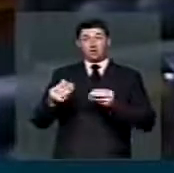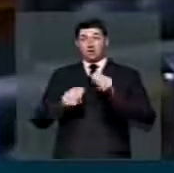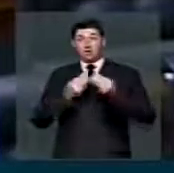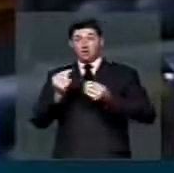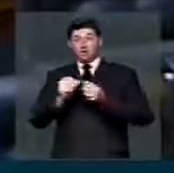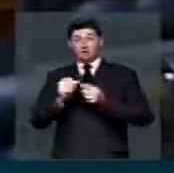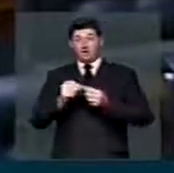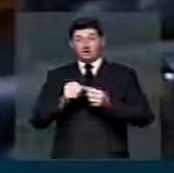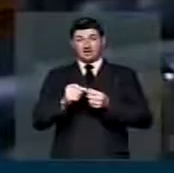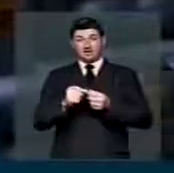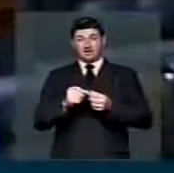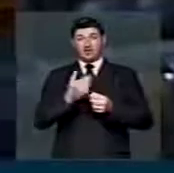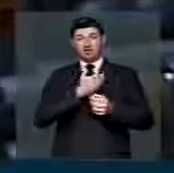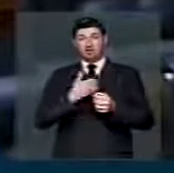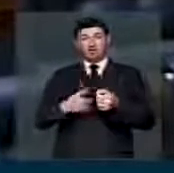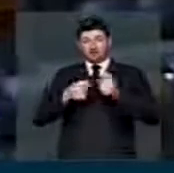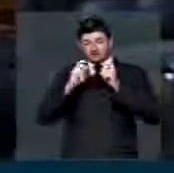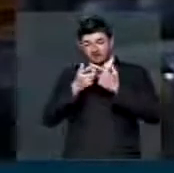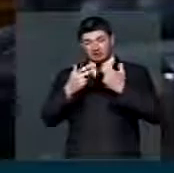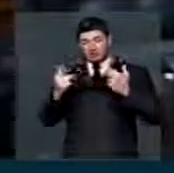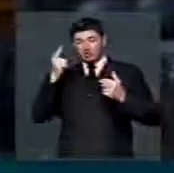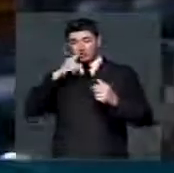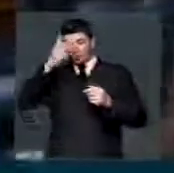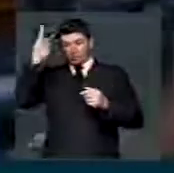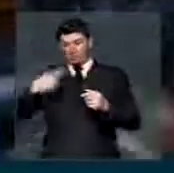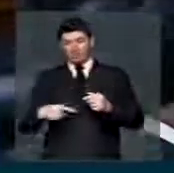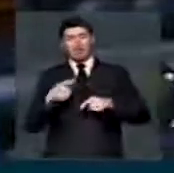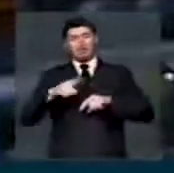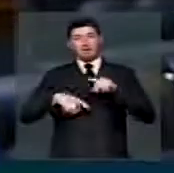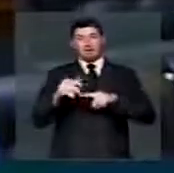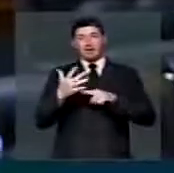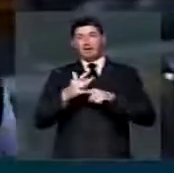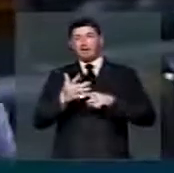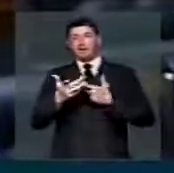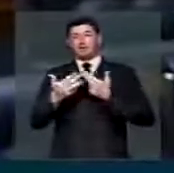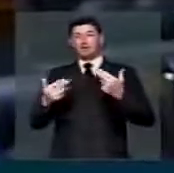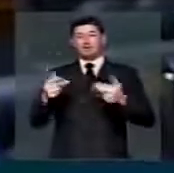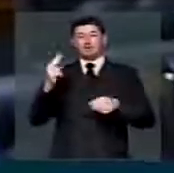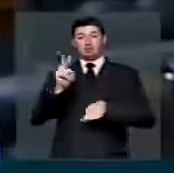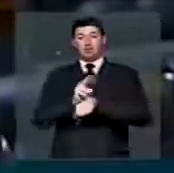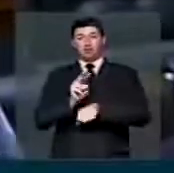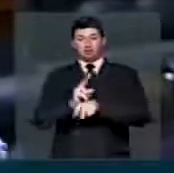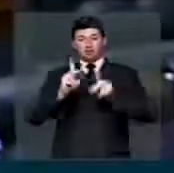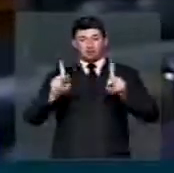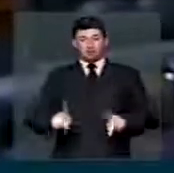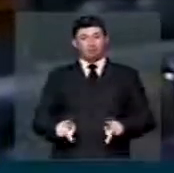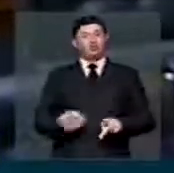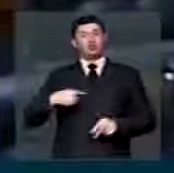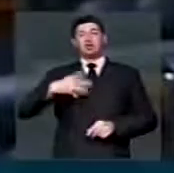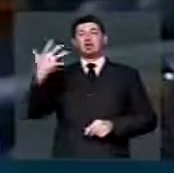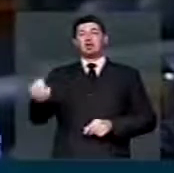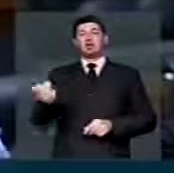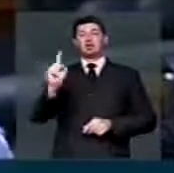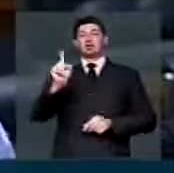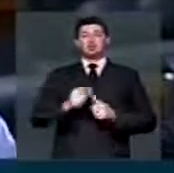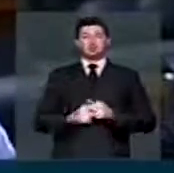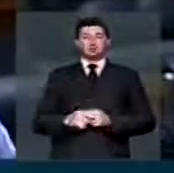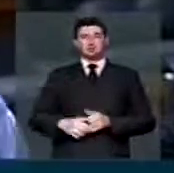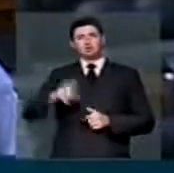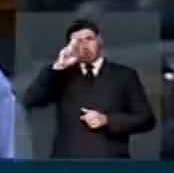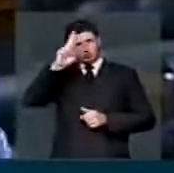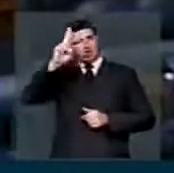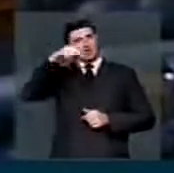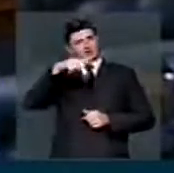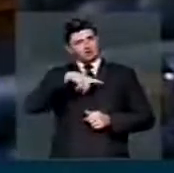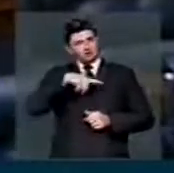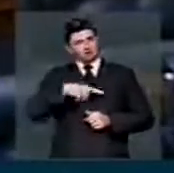as forças públicas terem condições humanas e materiais de nos guarnecer, nós negamos. Vossa Excelência tem